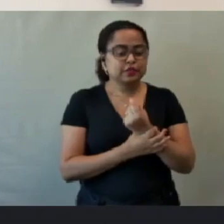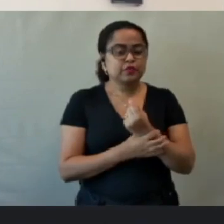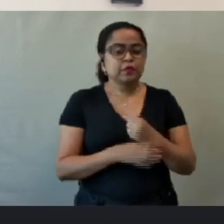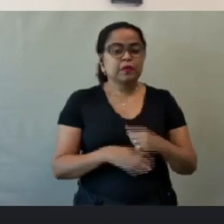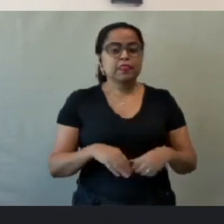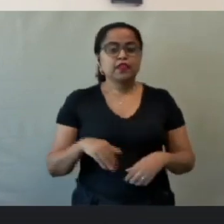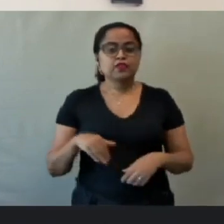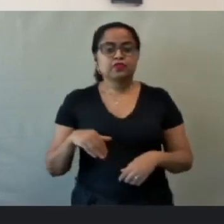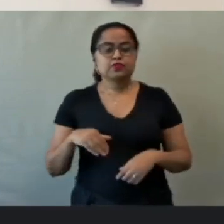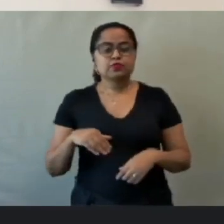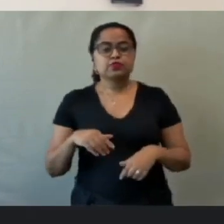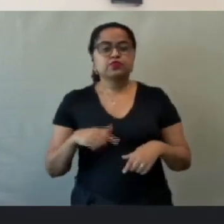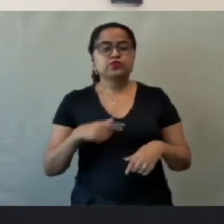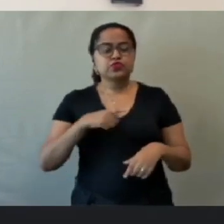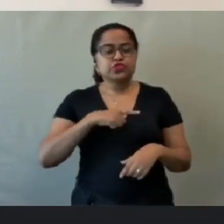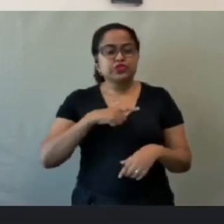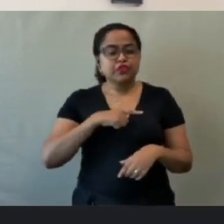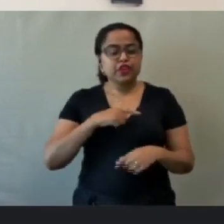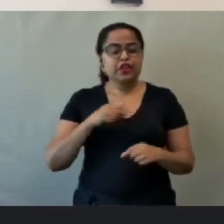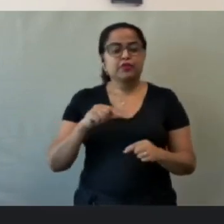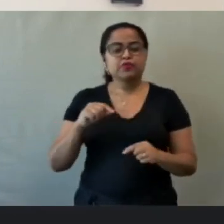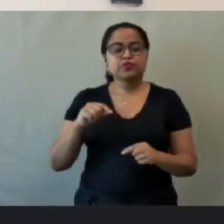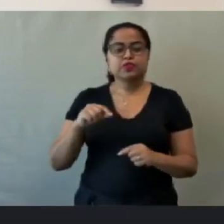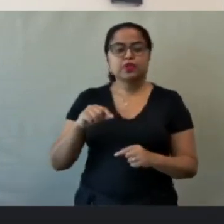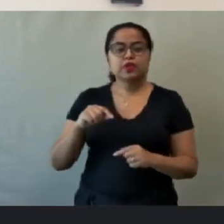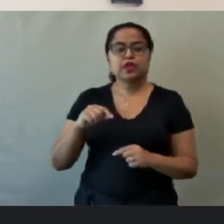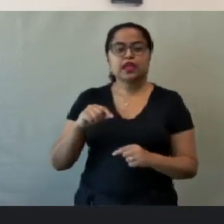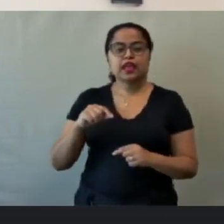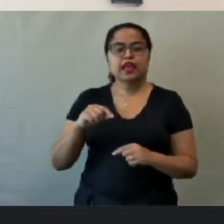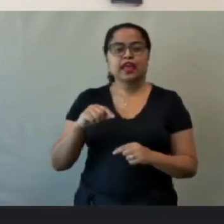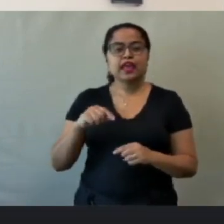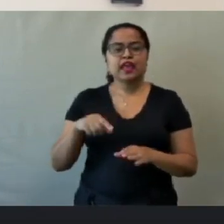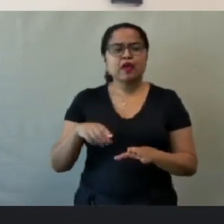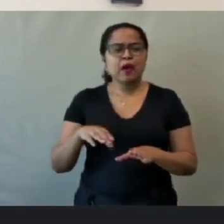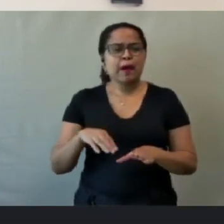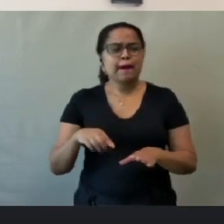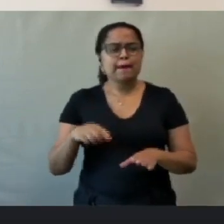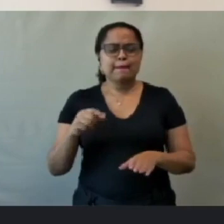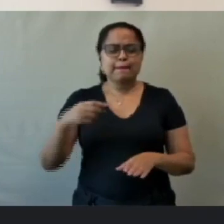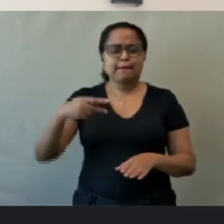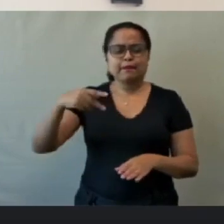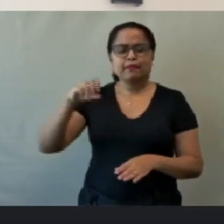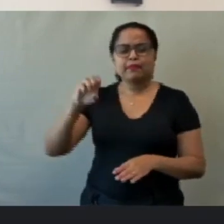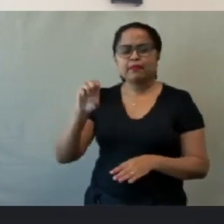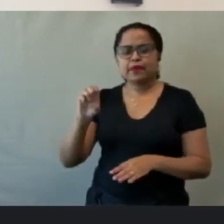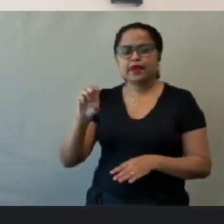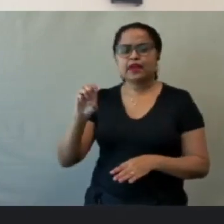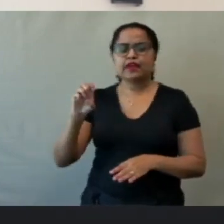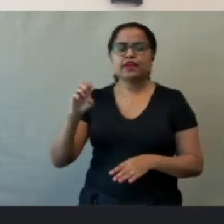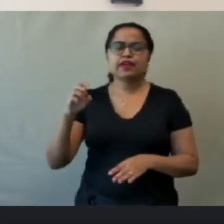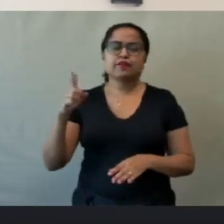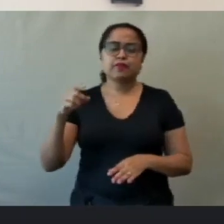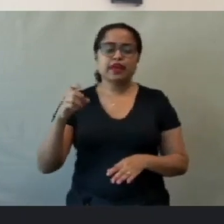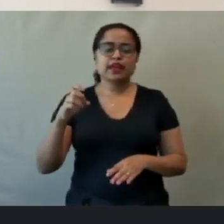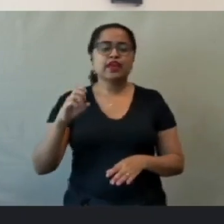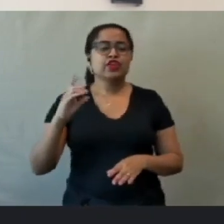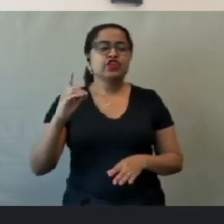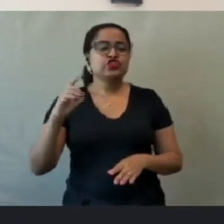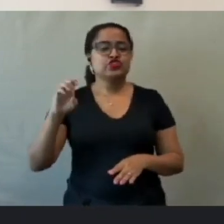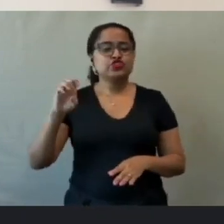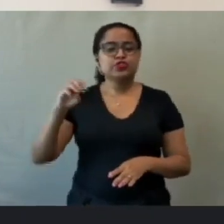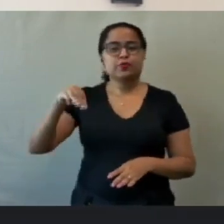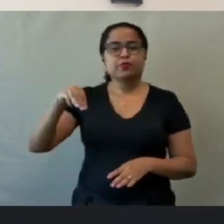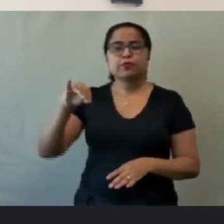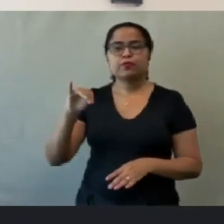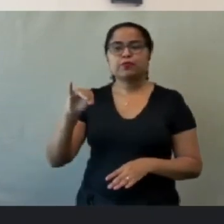o projeto Pé de Meia do governo federal, que foi lançado com um olhar para os estudantes do ensino médio. Mas